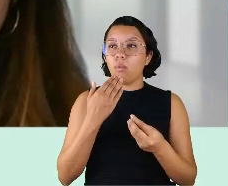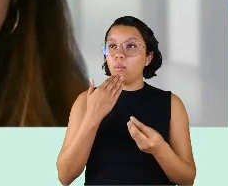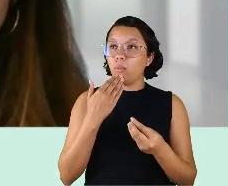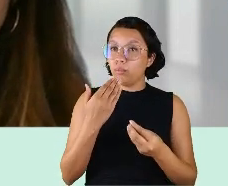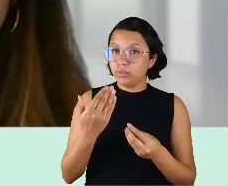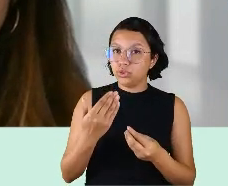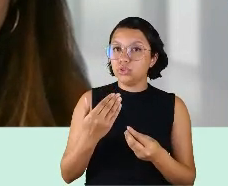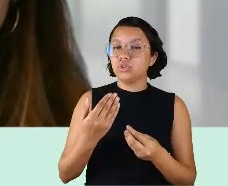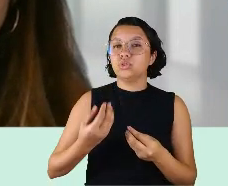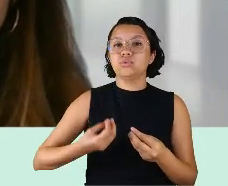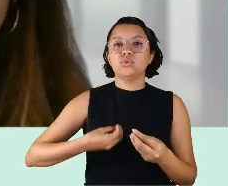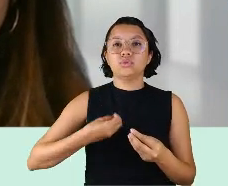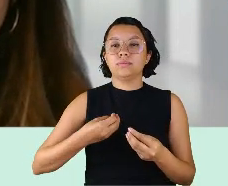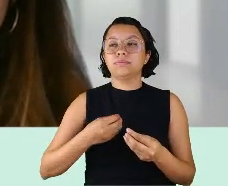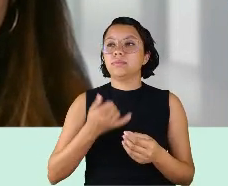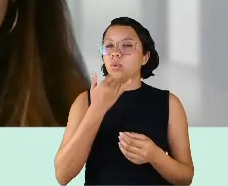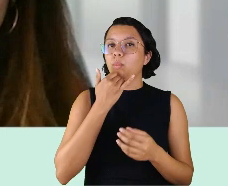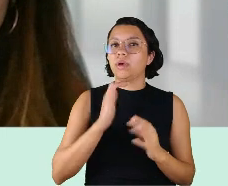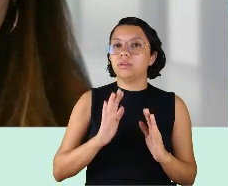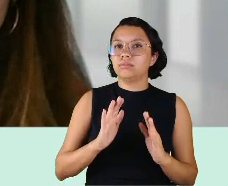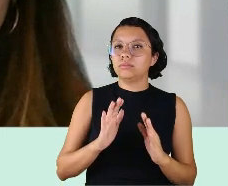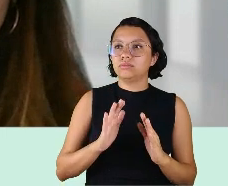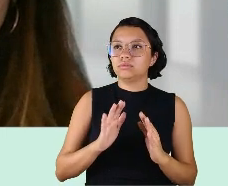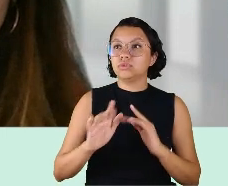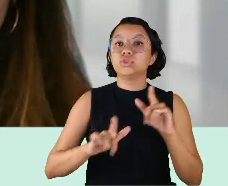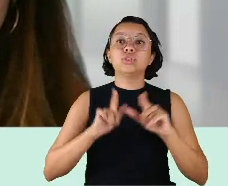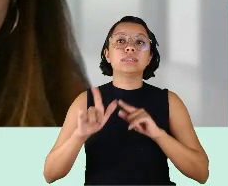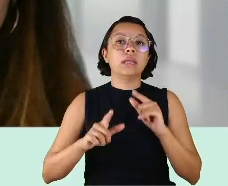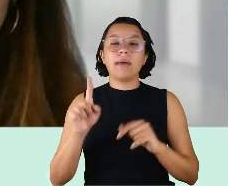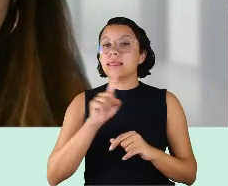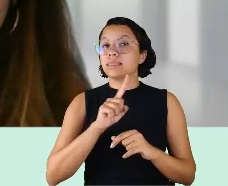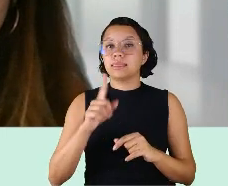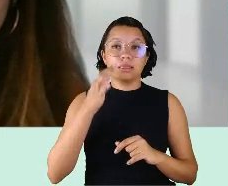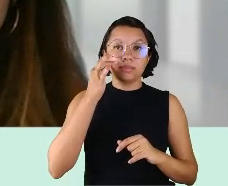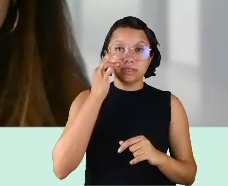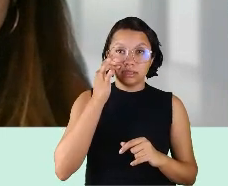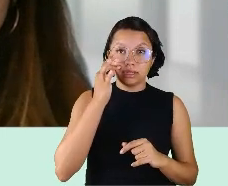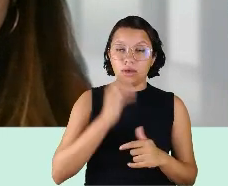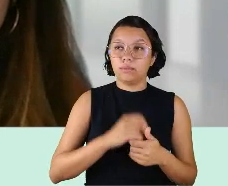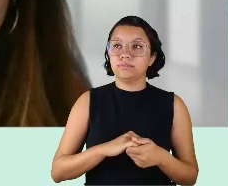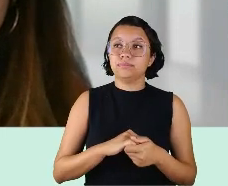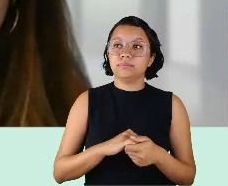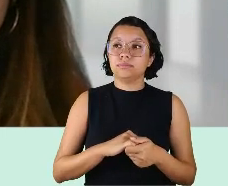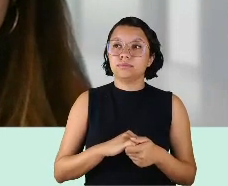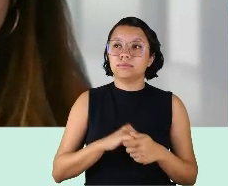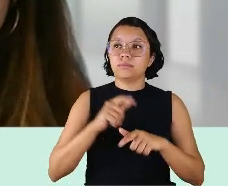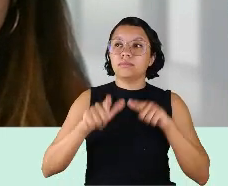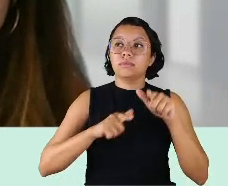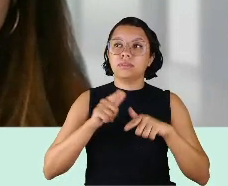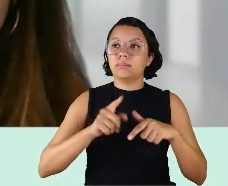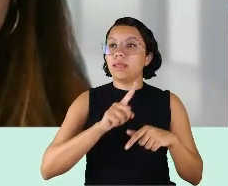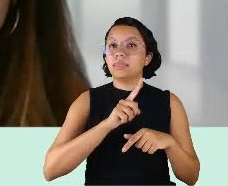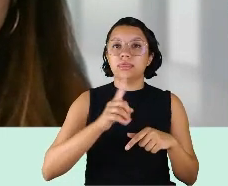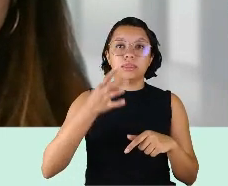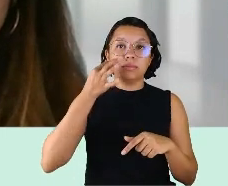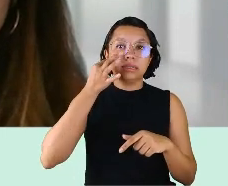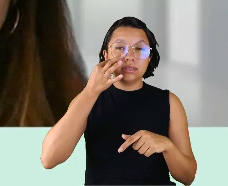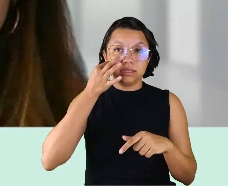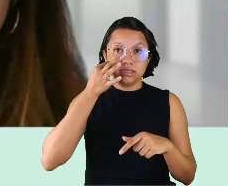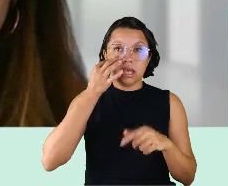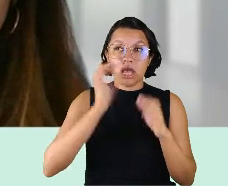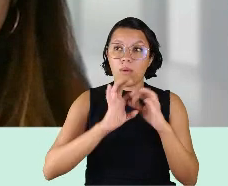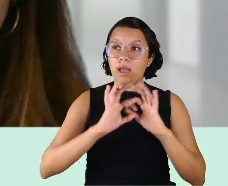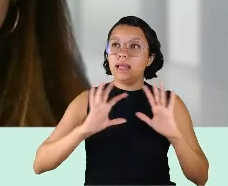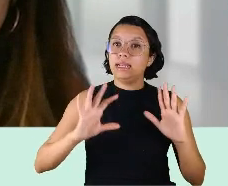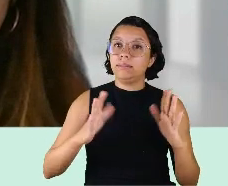seu pedido de residência, de trabalho não presencial. O trabalho não